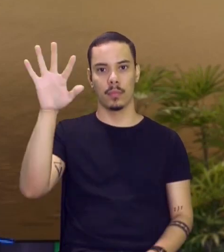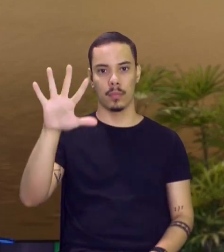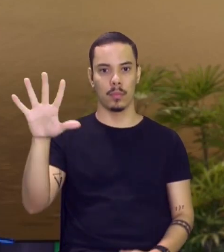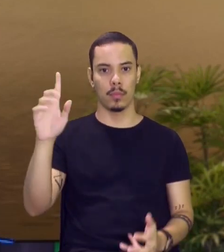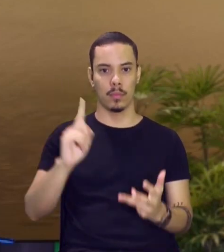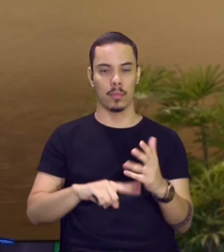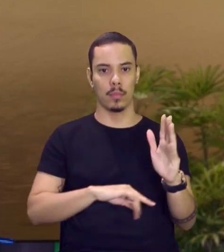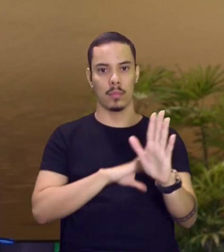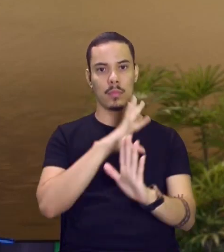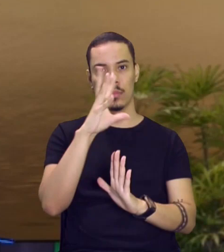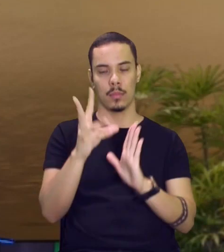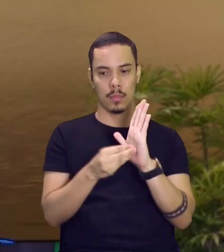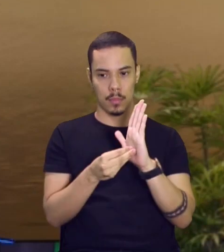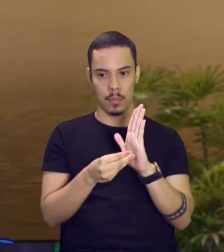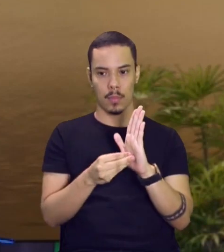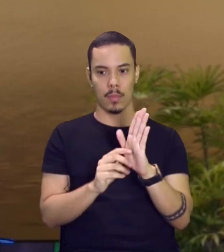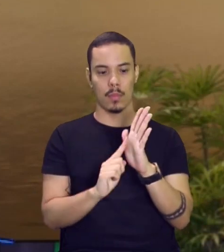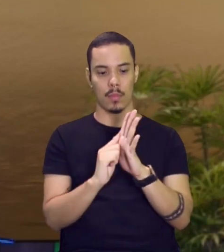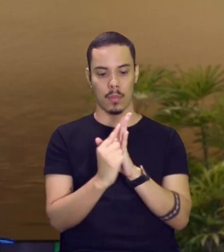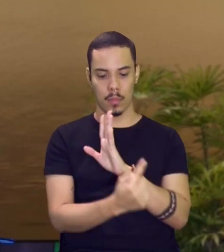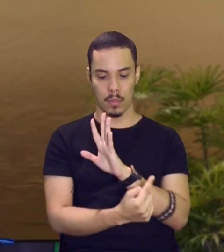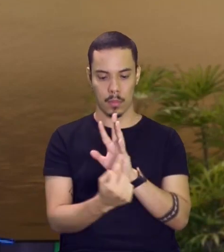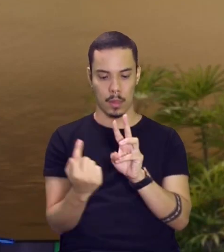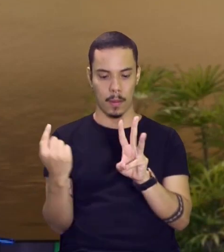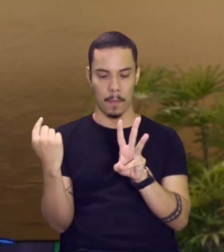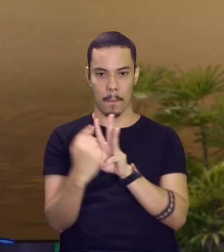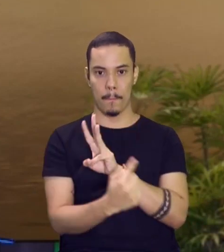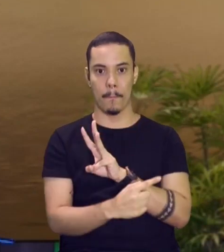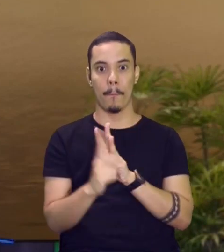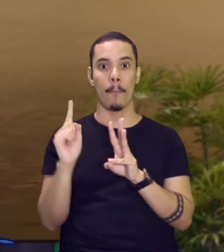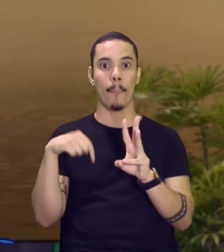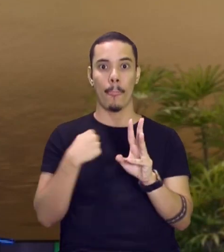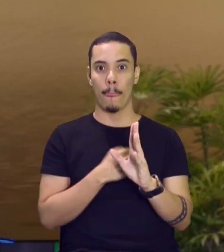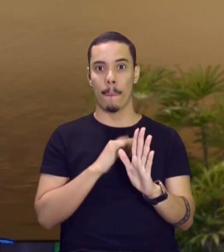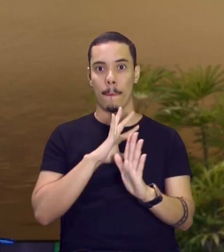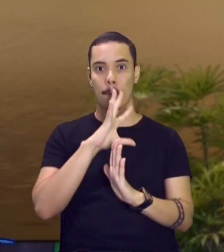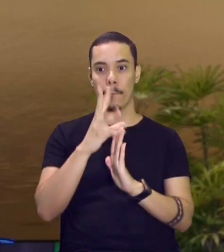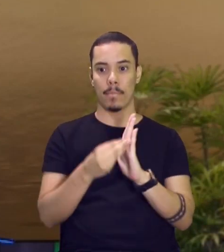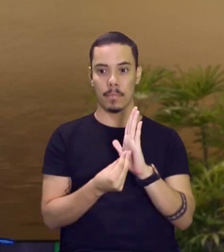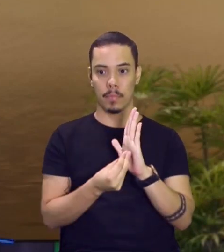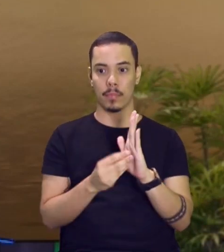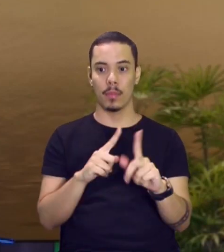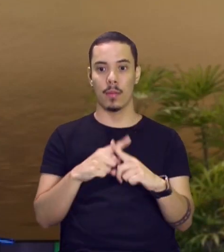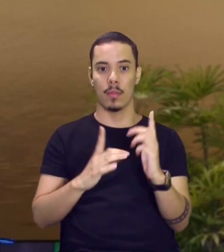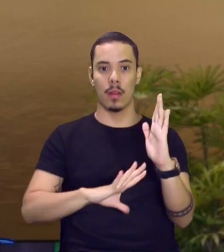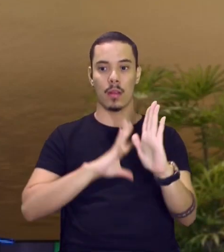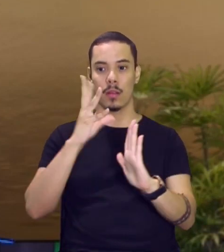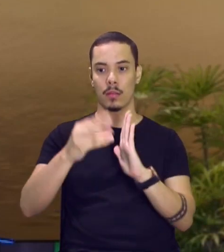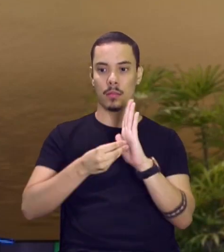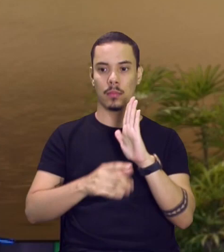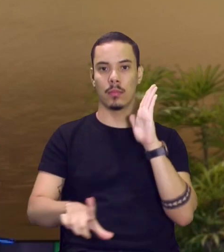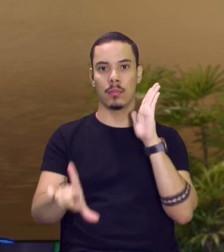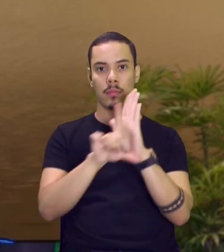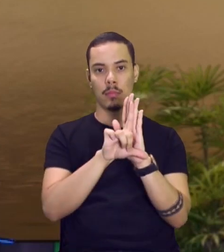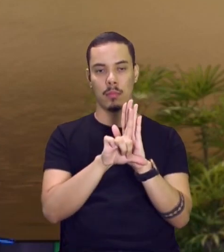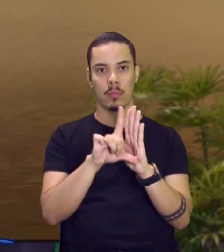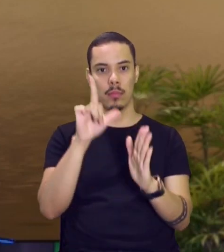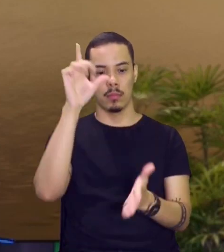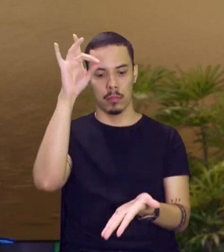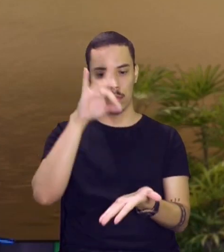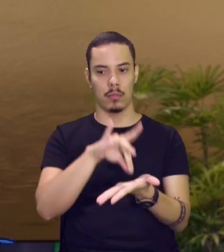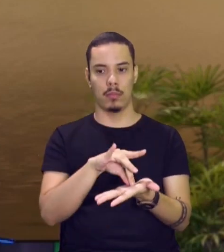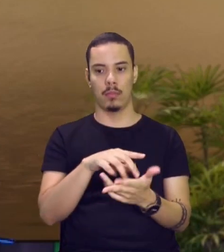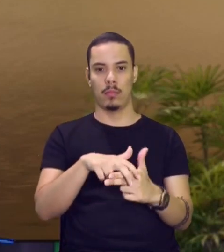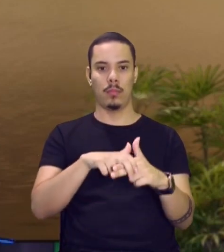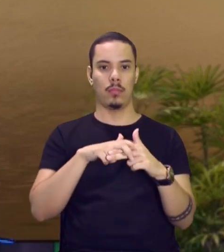e Amazônia. Nós somos Amazônia. E Amazônia é o quê? Amazônia legal.